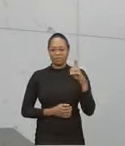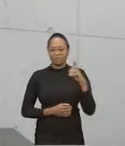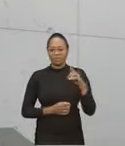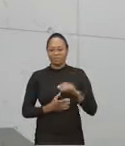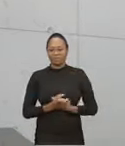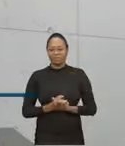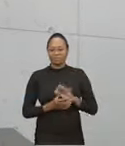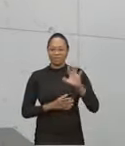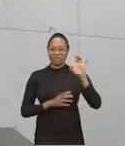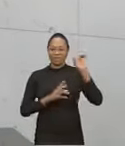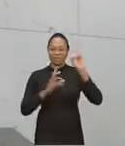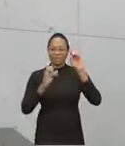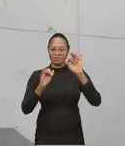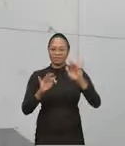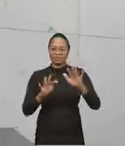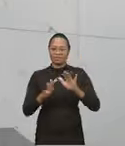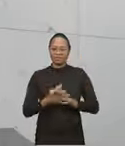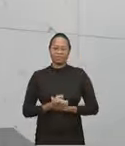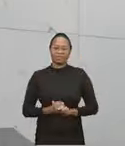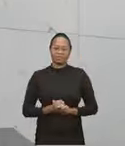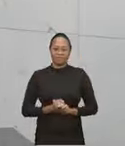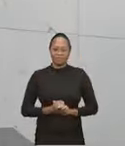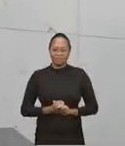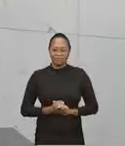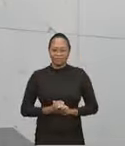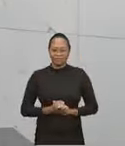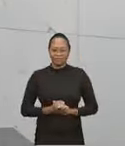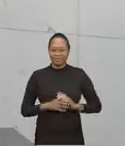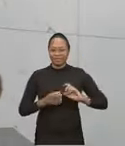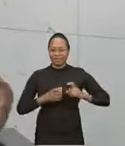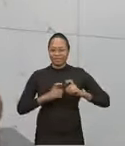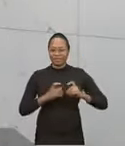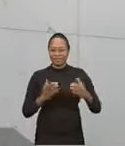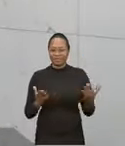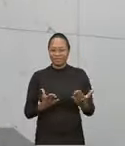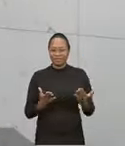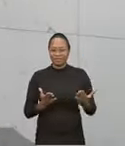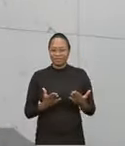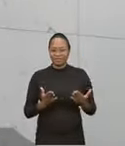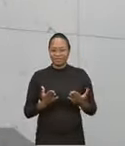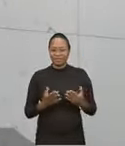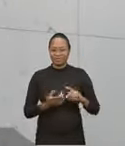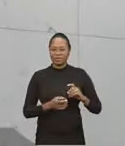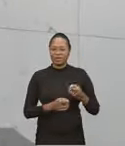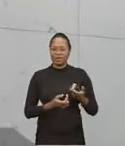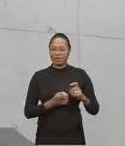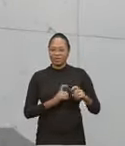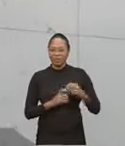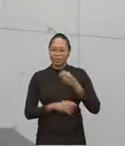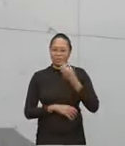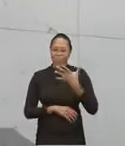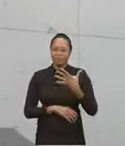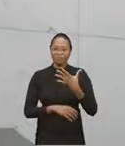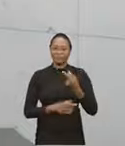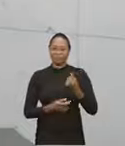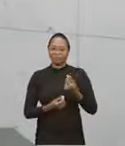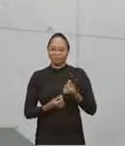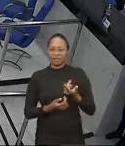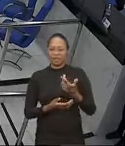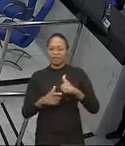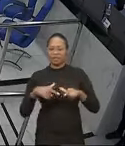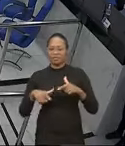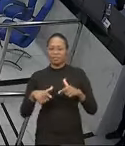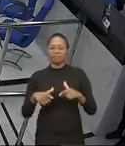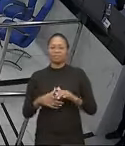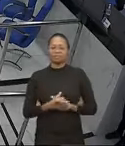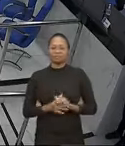fiquem com Deus e que Deus nos abençoe. E essa reunião aqui agora saia frutos bons para gerar mais emprego na nossa cidade. Bom dia muito a todos. Muito obrigado,